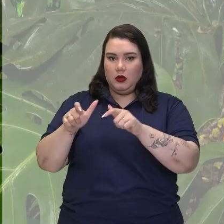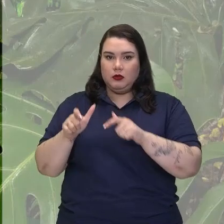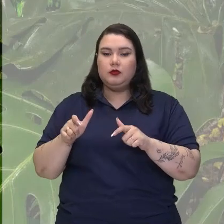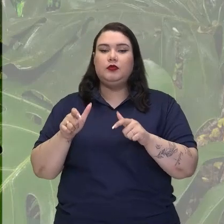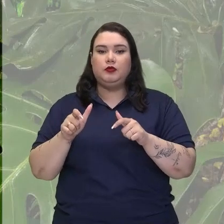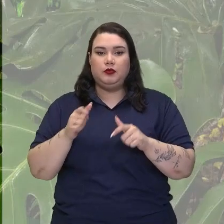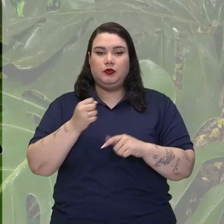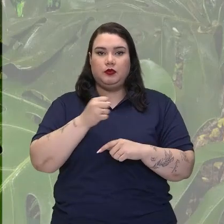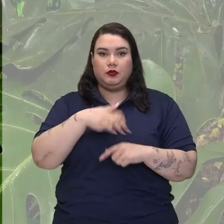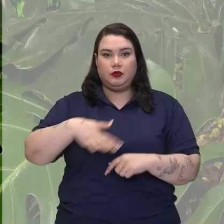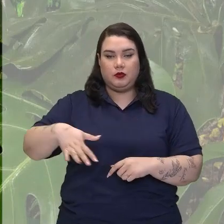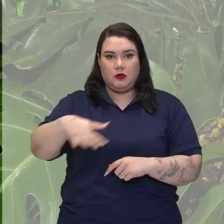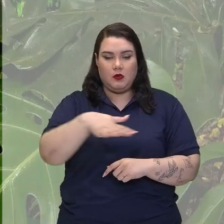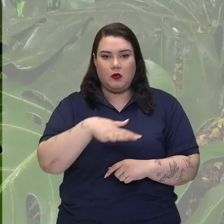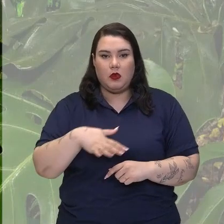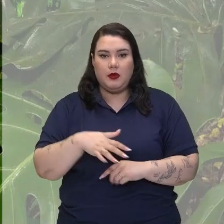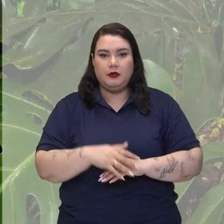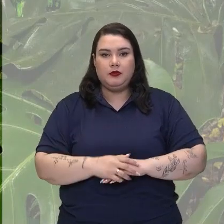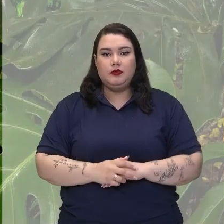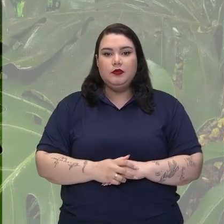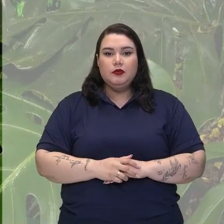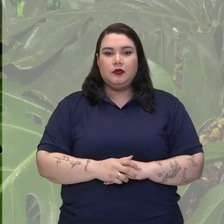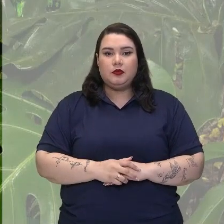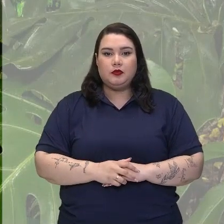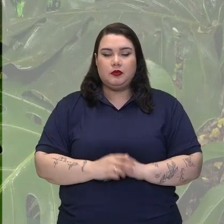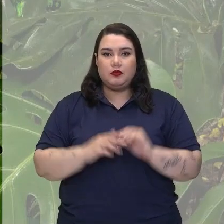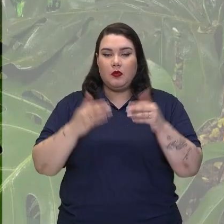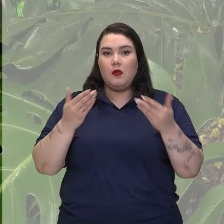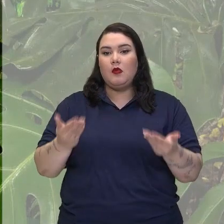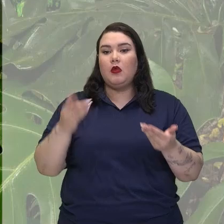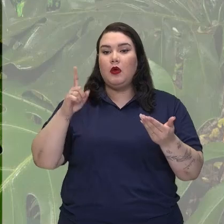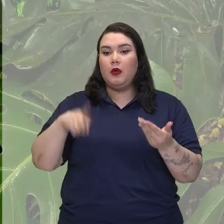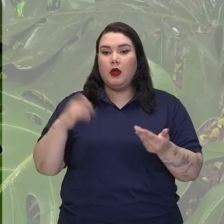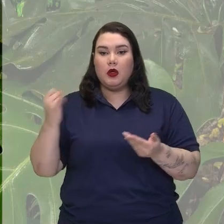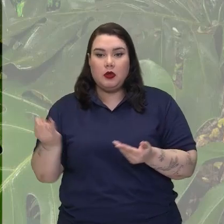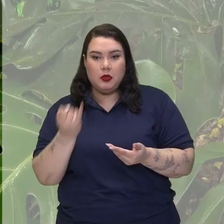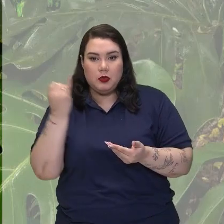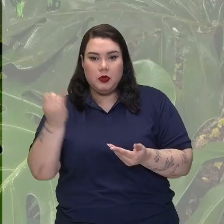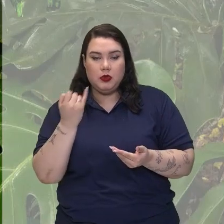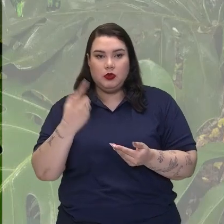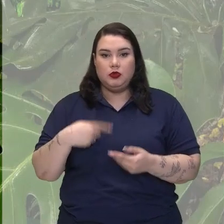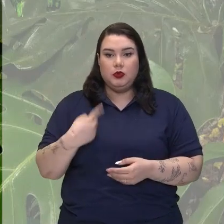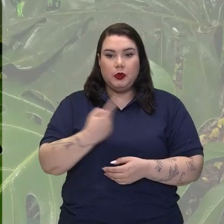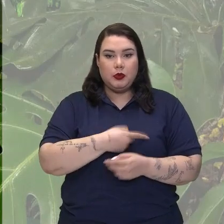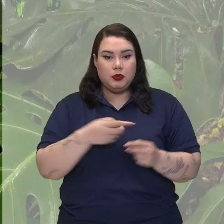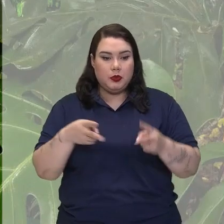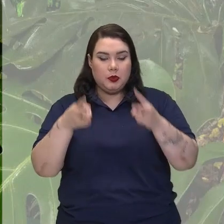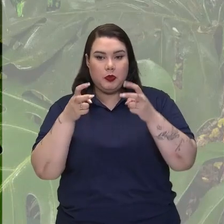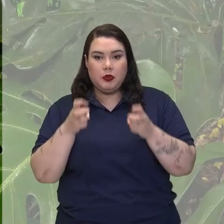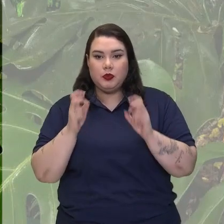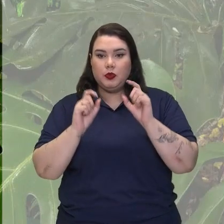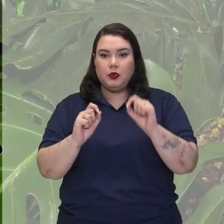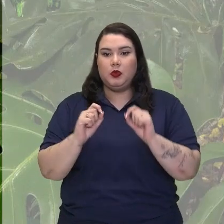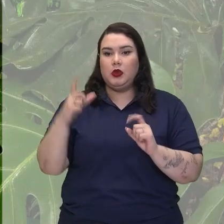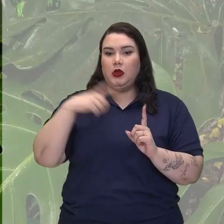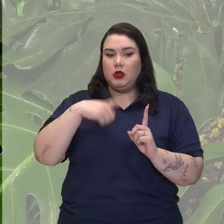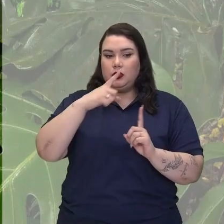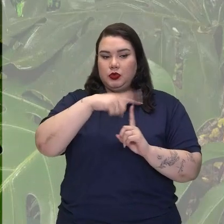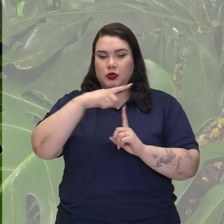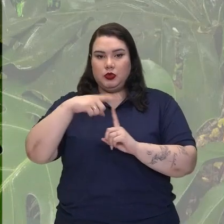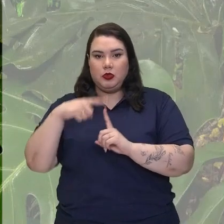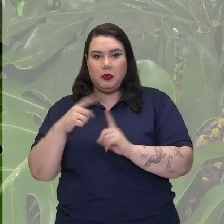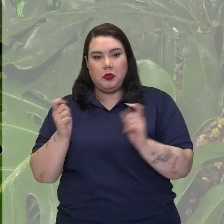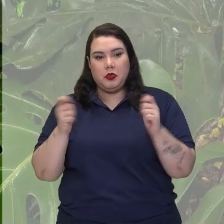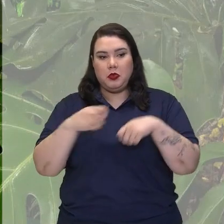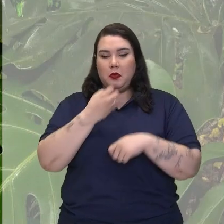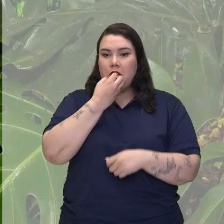naquele ambiente. Então, é importante a gente observar, por exemplo, que existem espécies que podem se dar